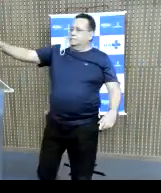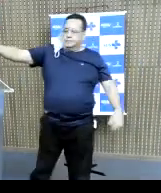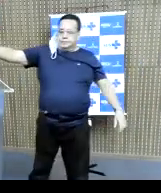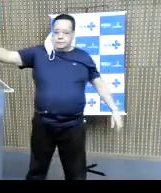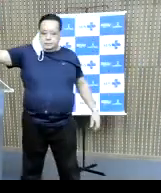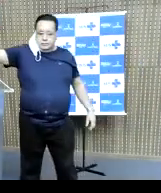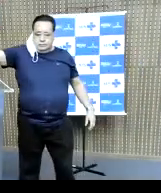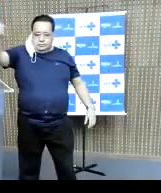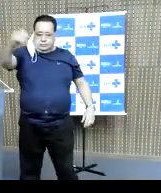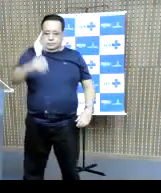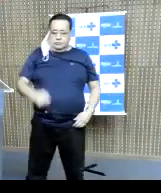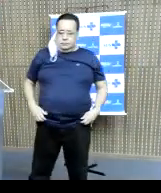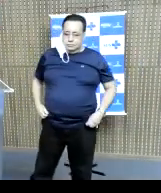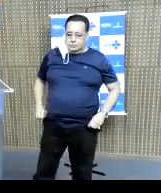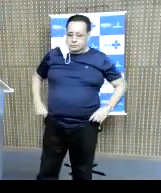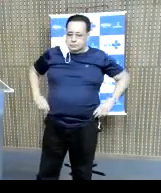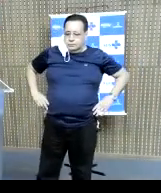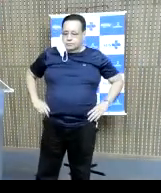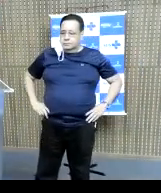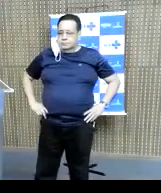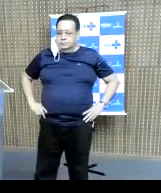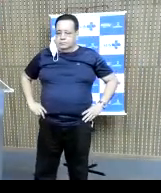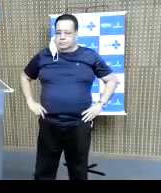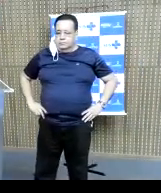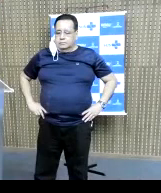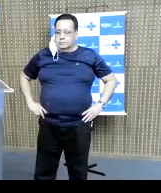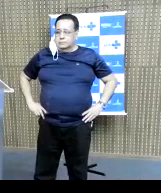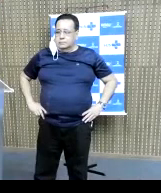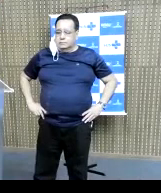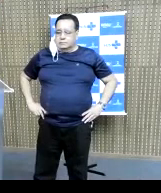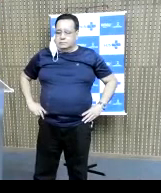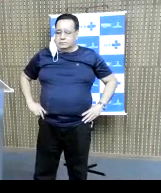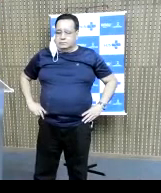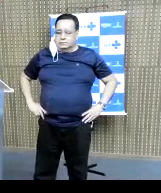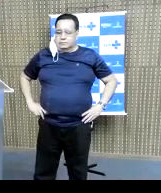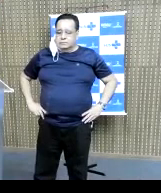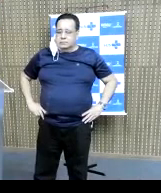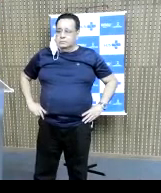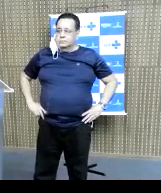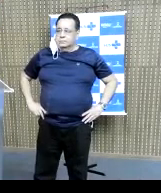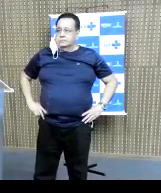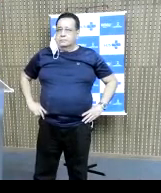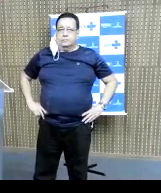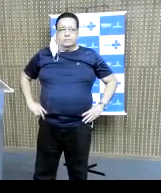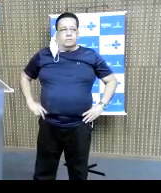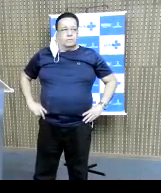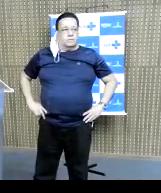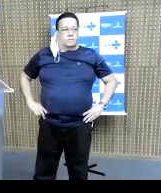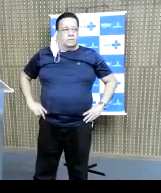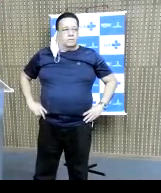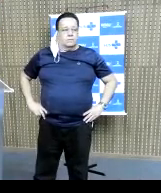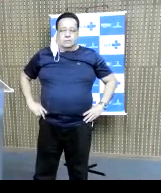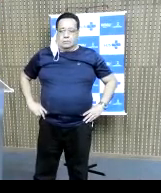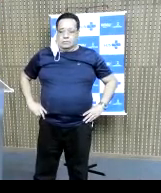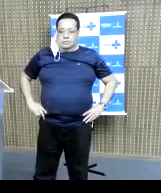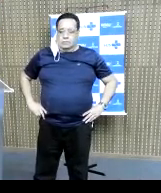E 2 equipes a gente está sem médico. Inclusive, temos uma equipe que ela está já sem médico há